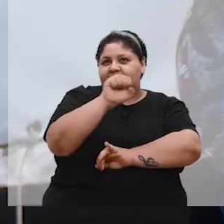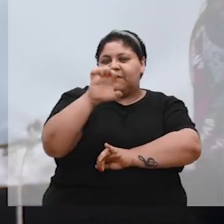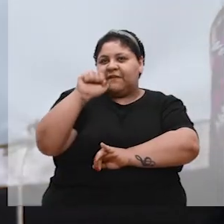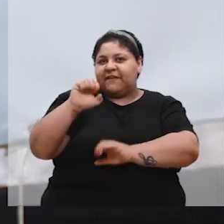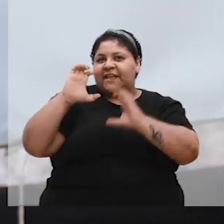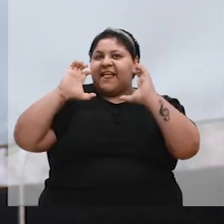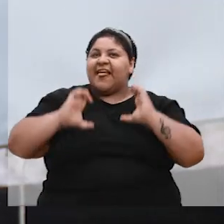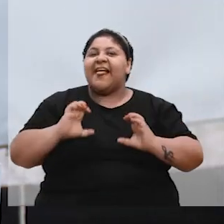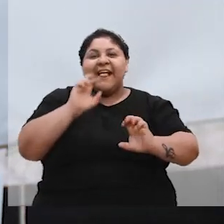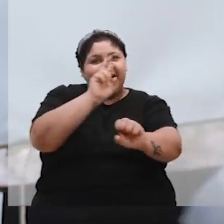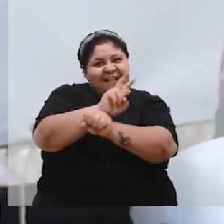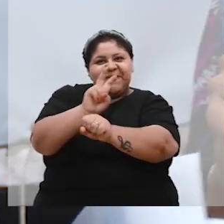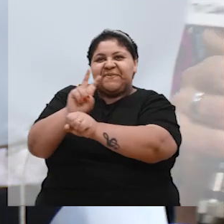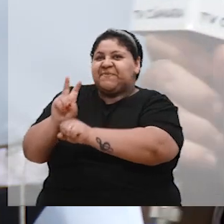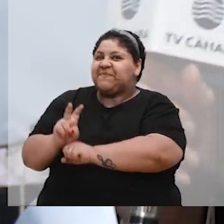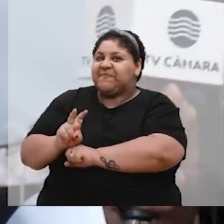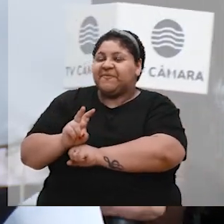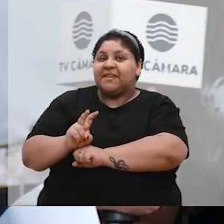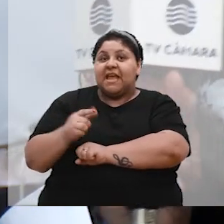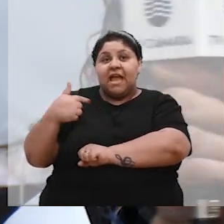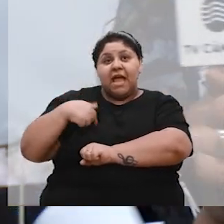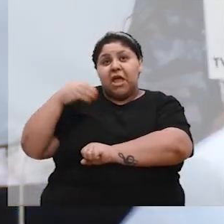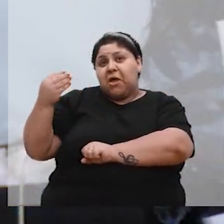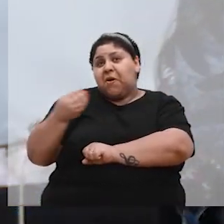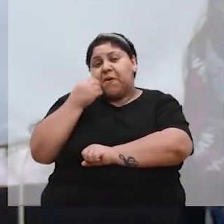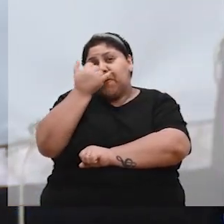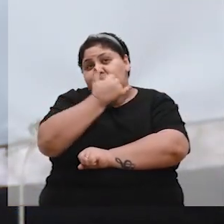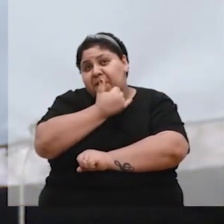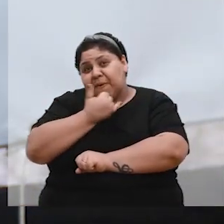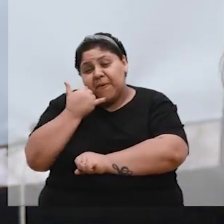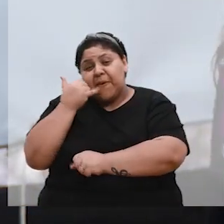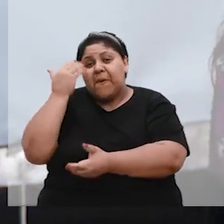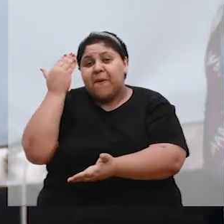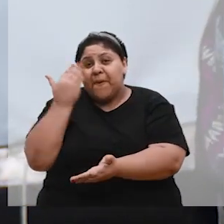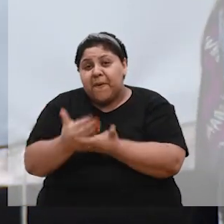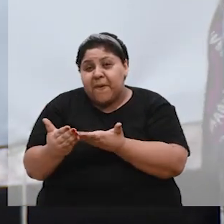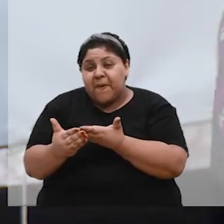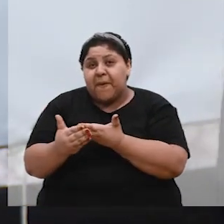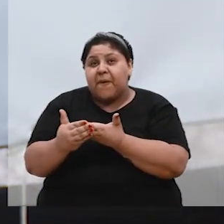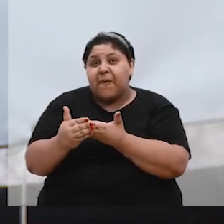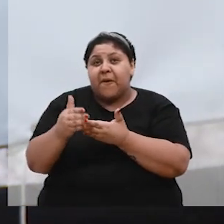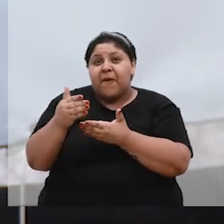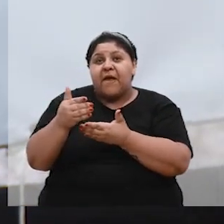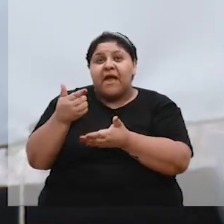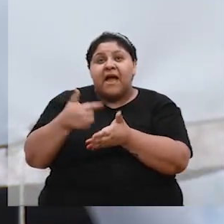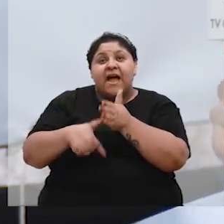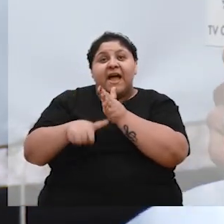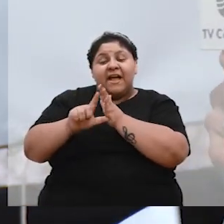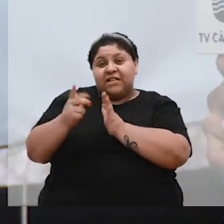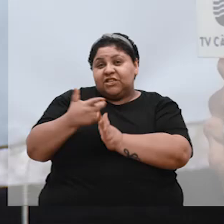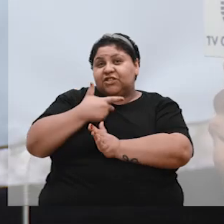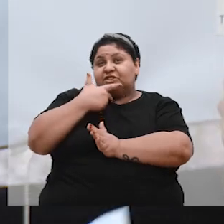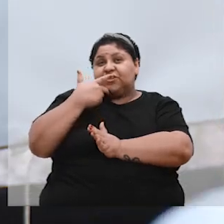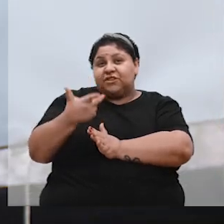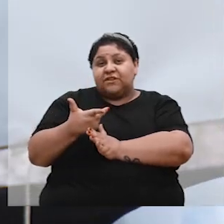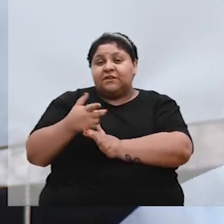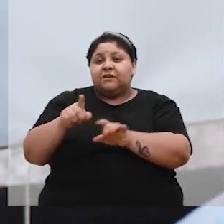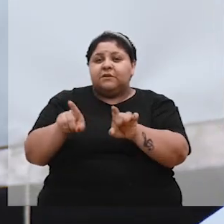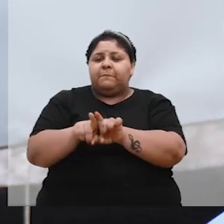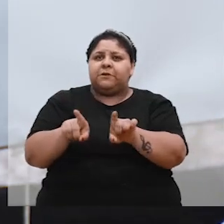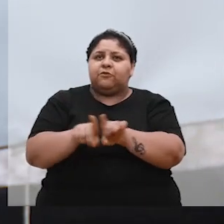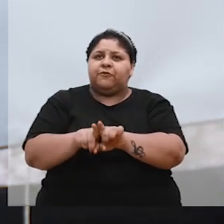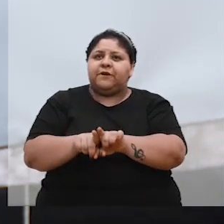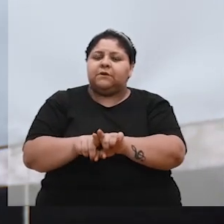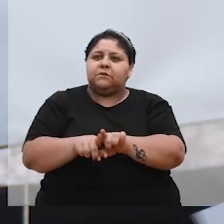cuidado, gente, olha só que... E eu aproveito, Frei Jaime, que eu perdi, gente, no outro programa eu comentei sobre o nosso Pantufa, eu conversei com as